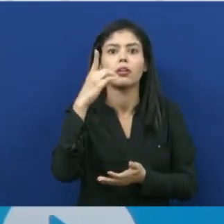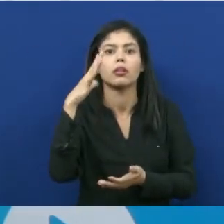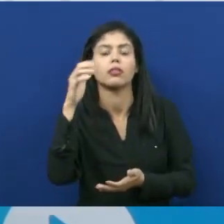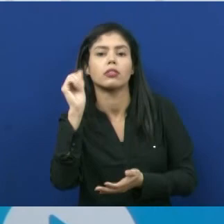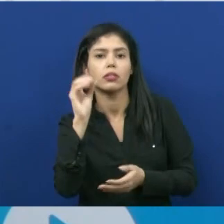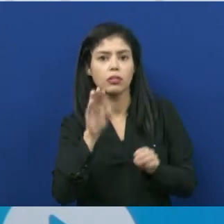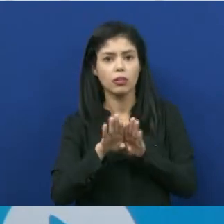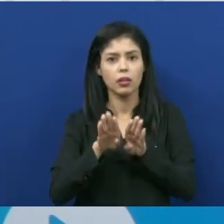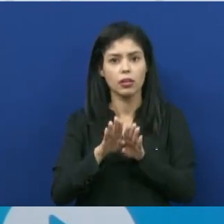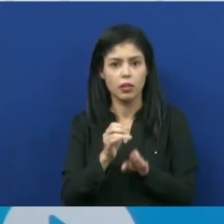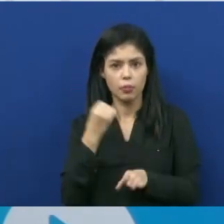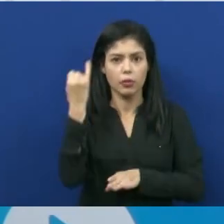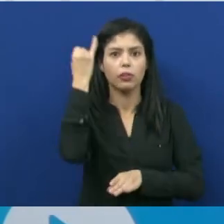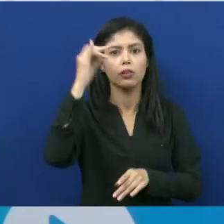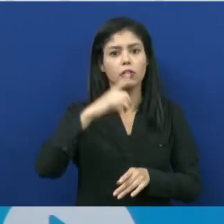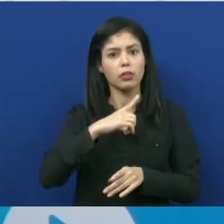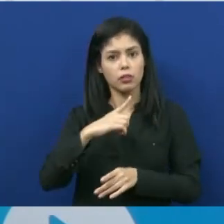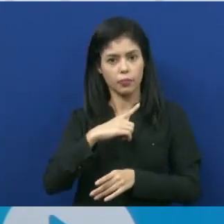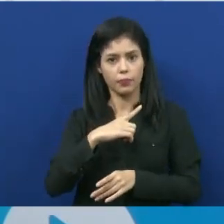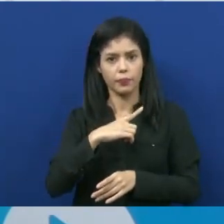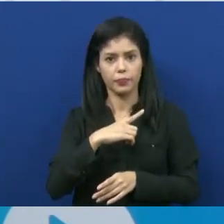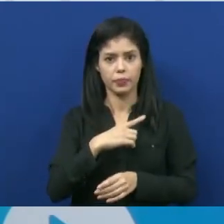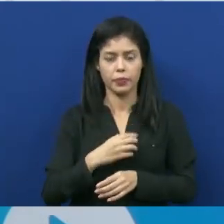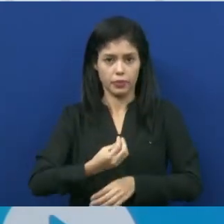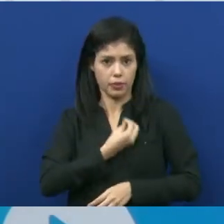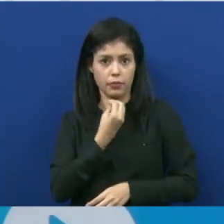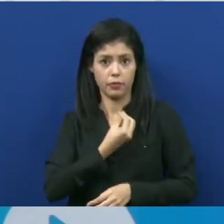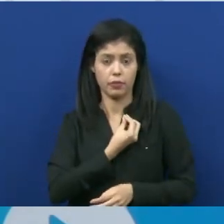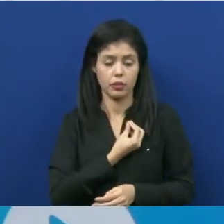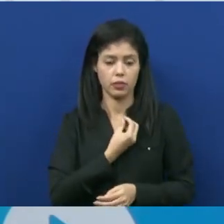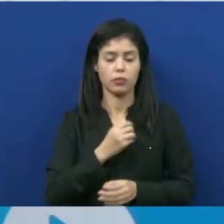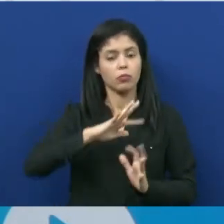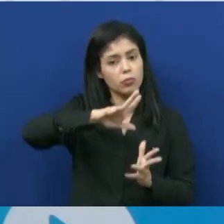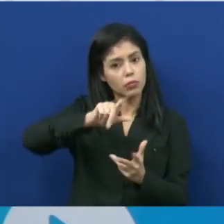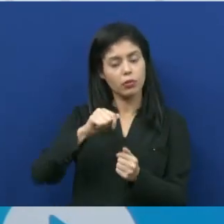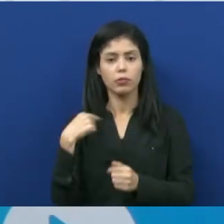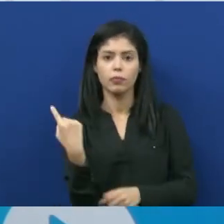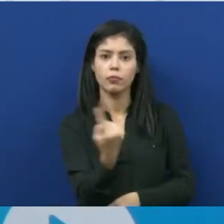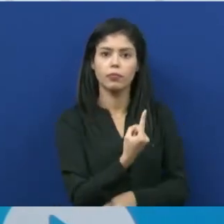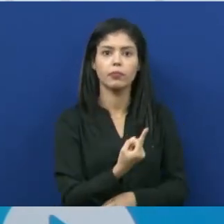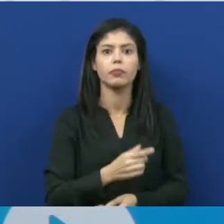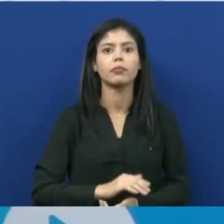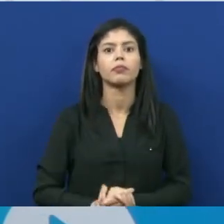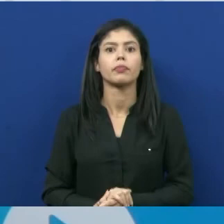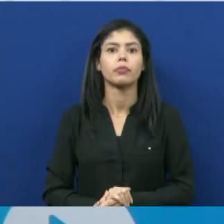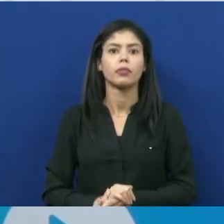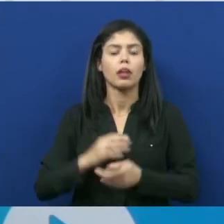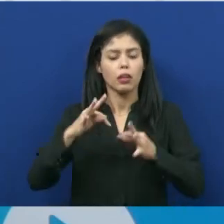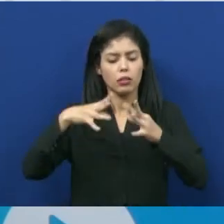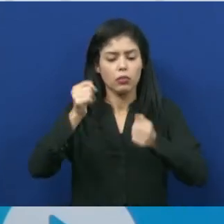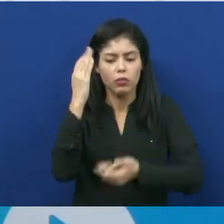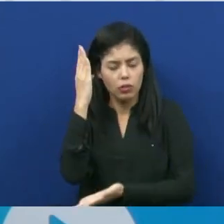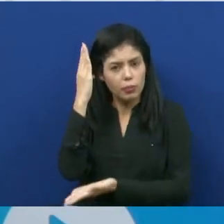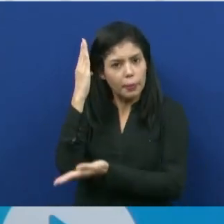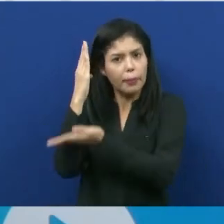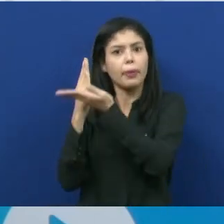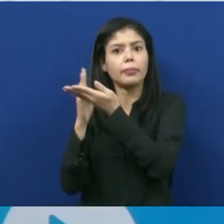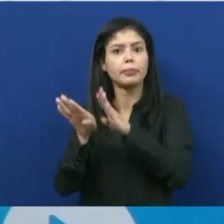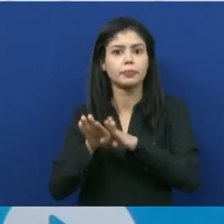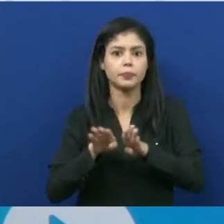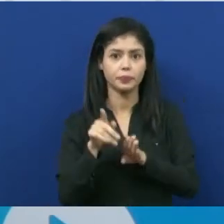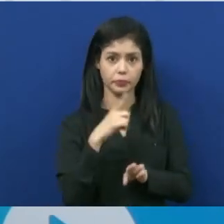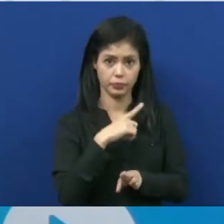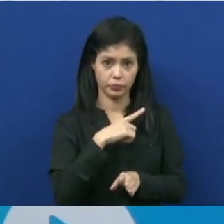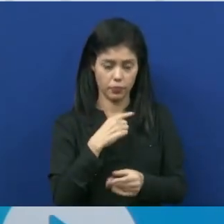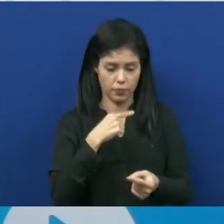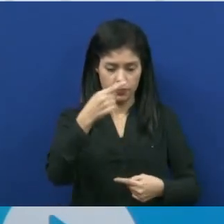é possível toda a dinâmica da vida no nosso planeta, né? E toda a temperatura que existe no nosso planeta, todas